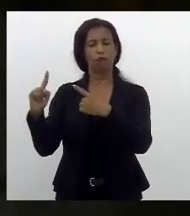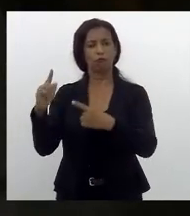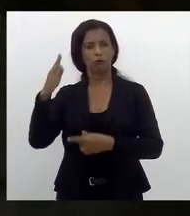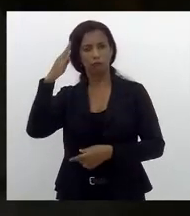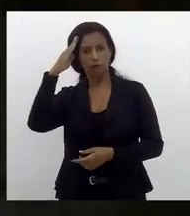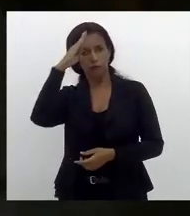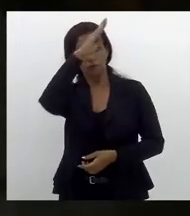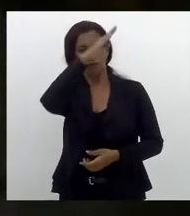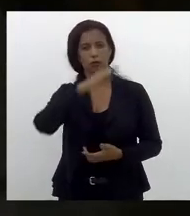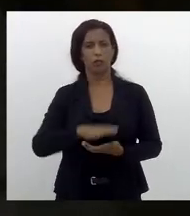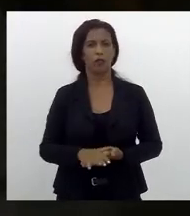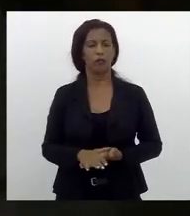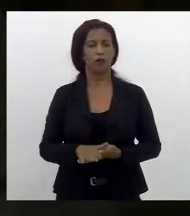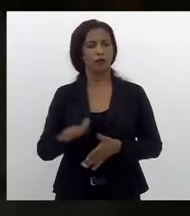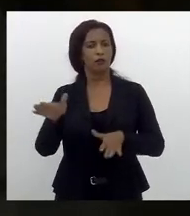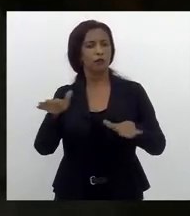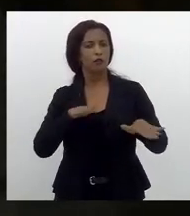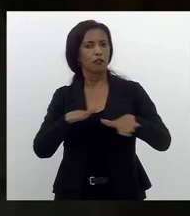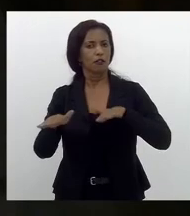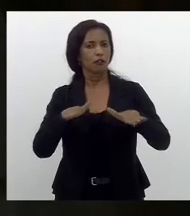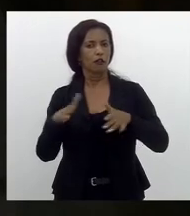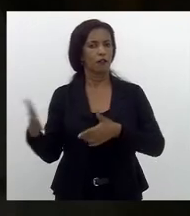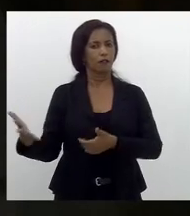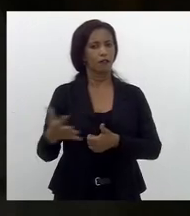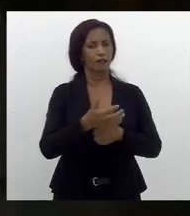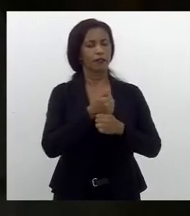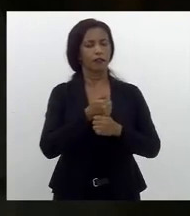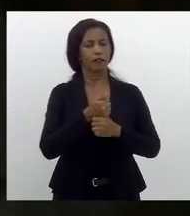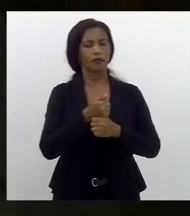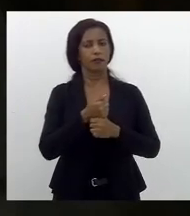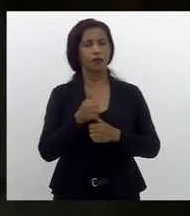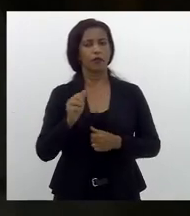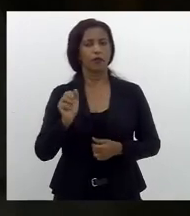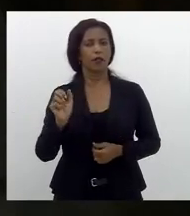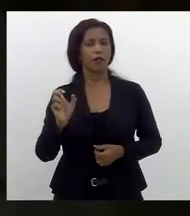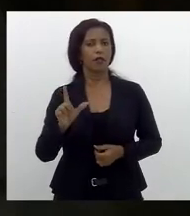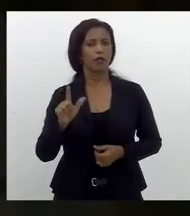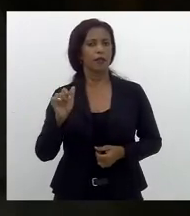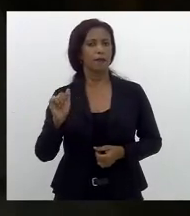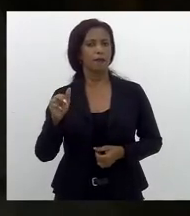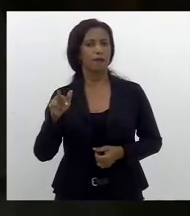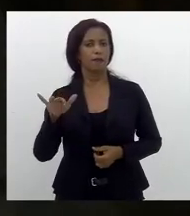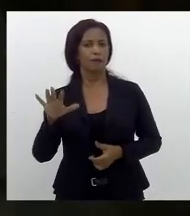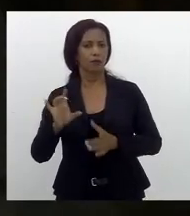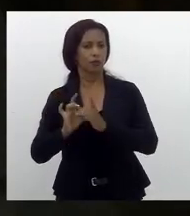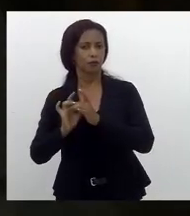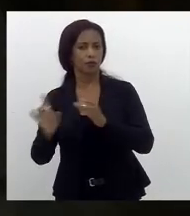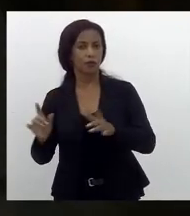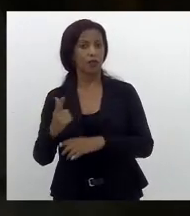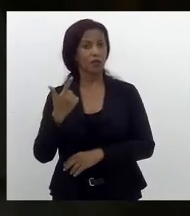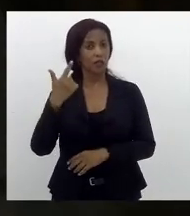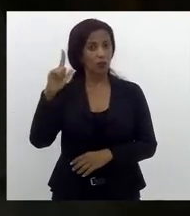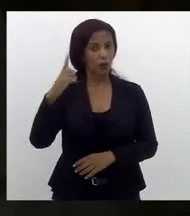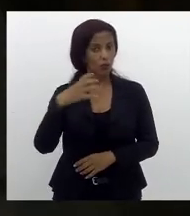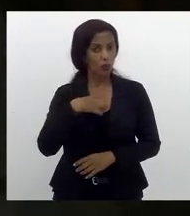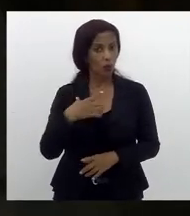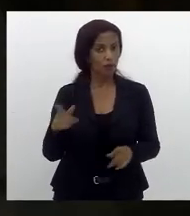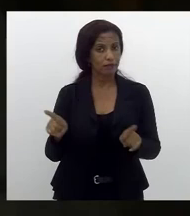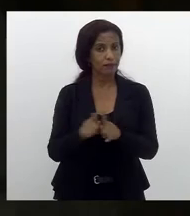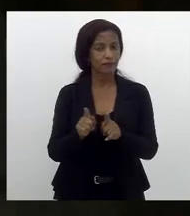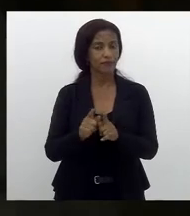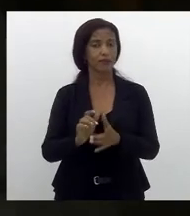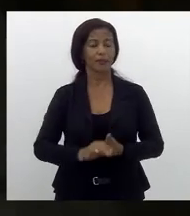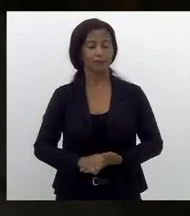cabeças que articula fascismo e ultraliberalismo. Mas tem um outro símbolo, deputada Marta Rocha, que eu quero